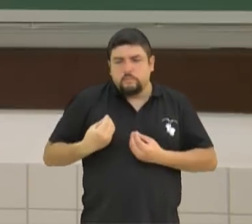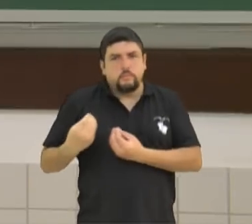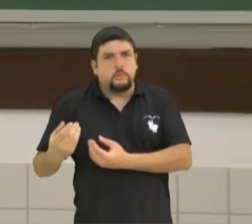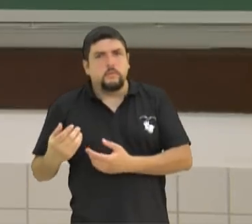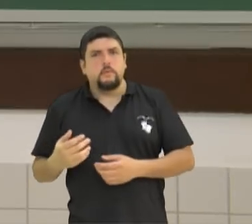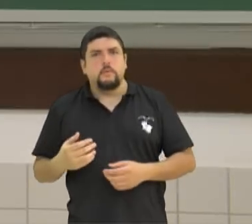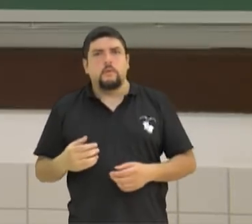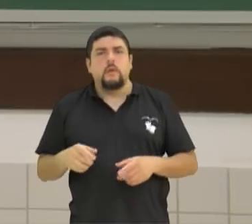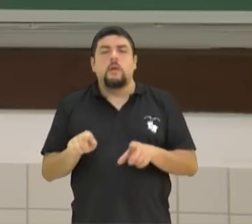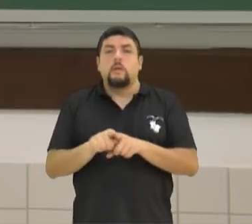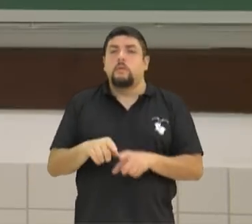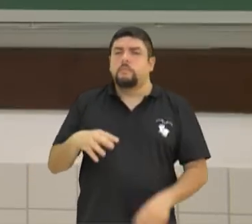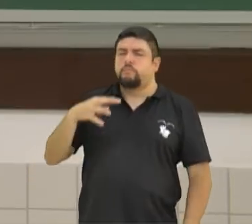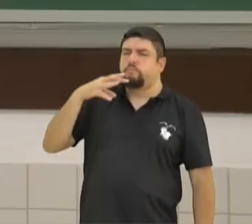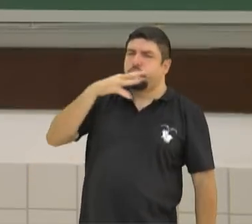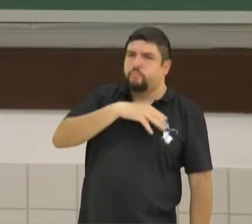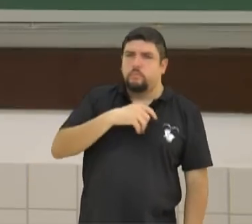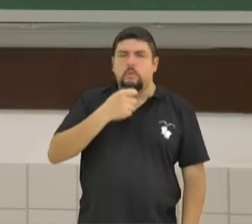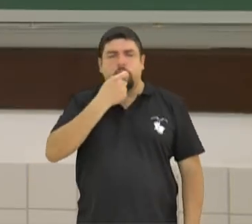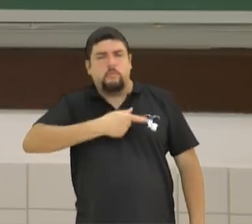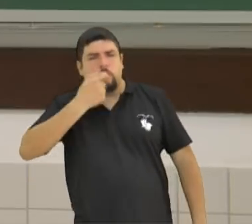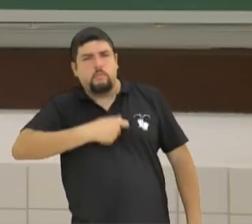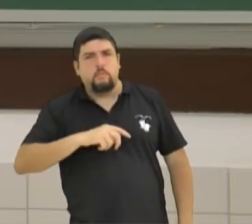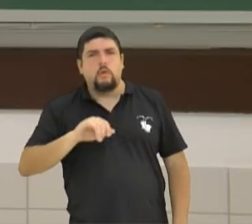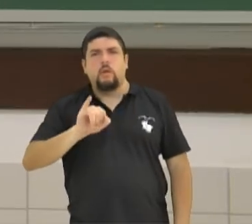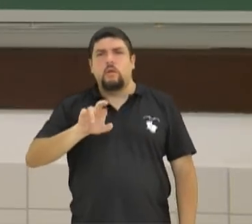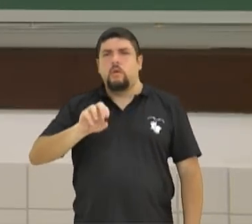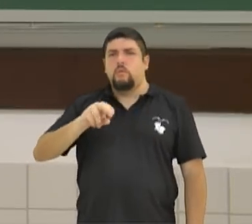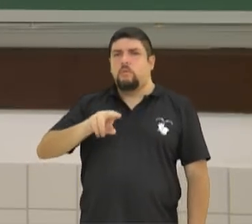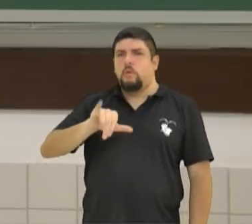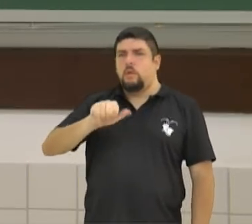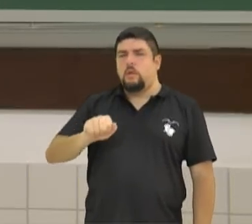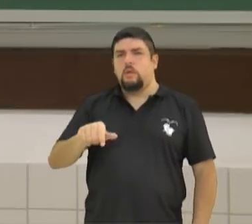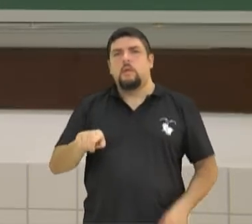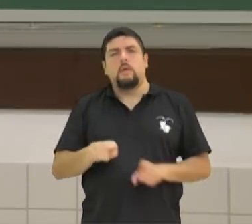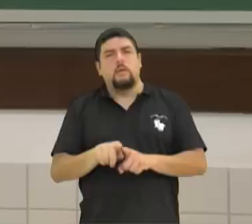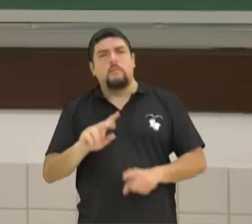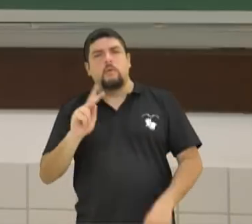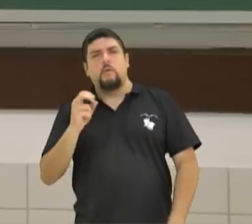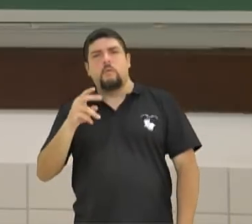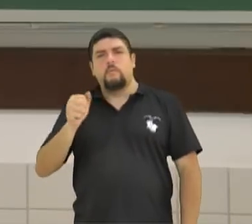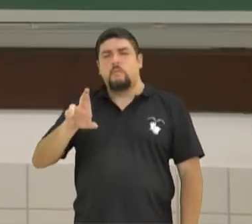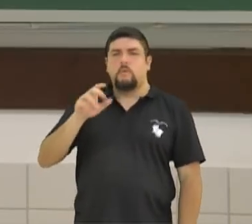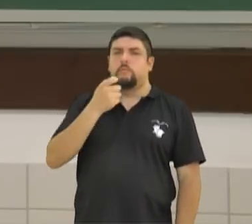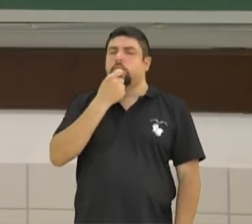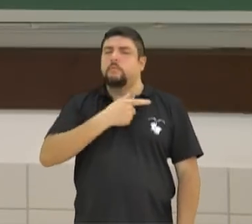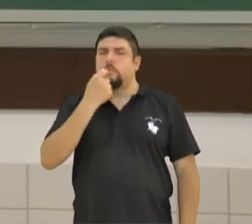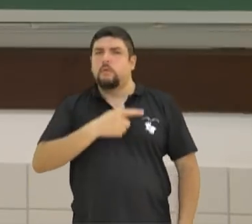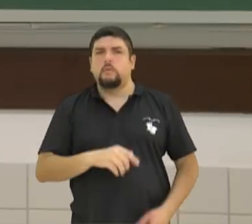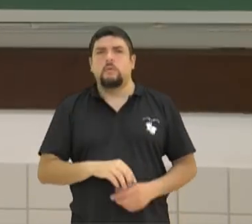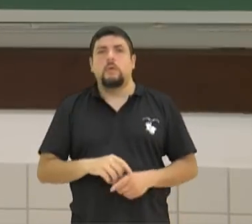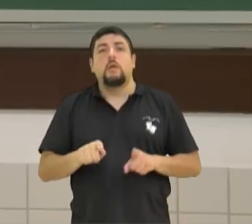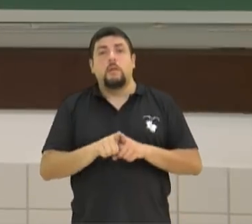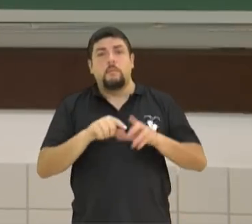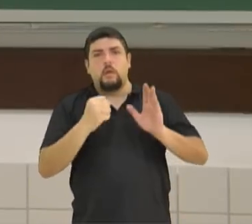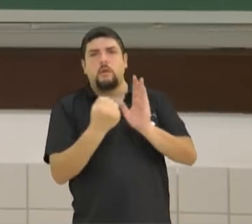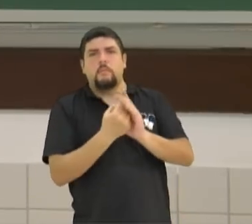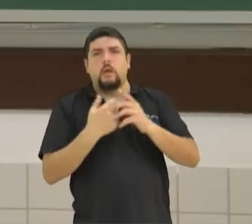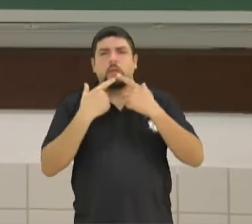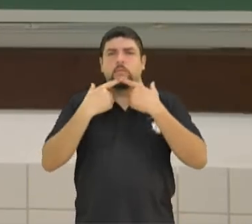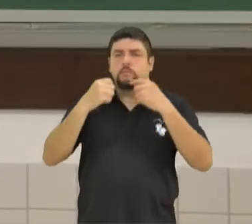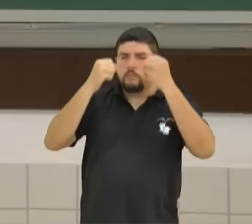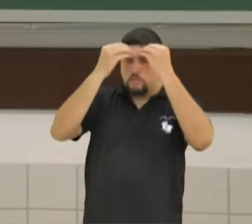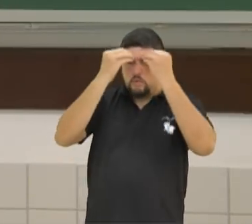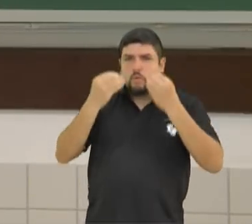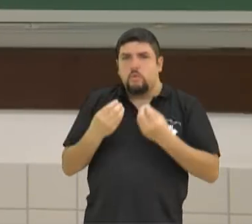ironia e humor, especialmente nas tirinhas, certo? E as marcas linguísticas que evidenciam o locutor e o interlocutor